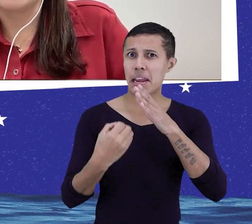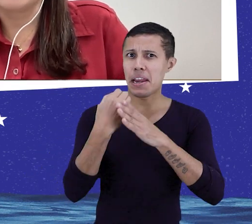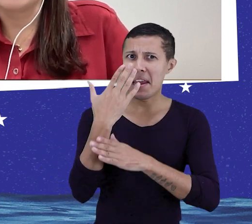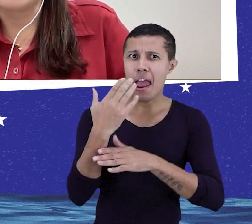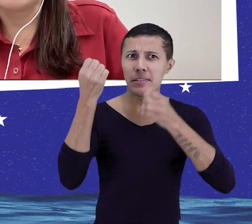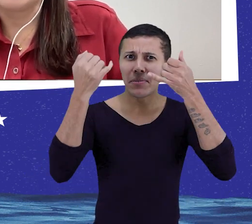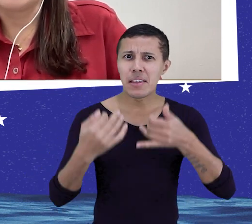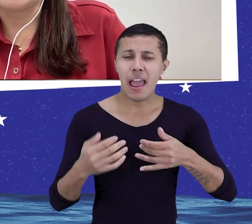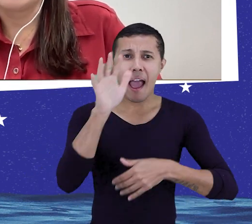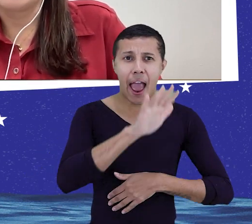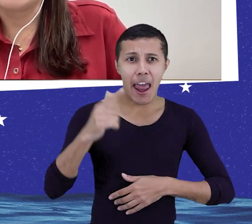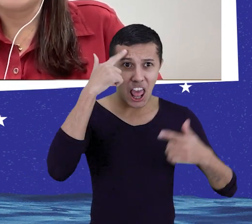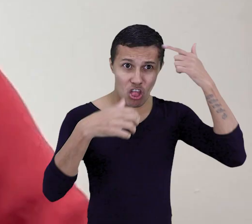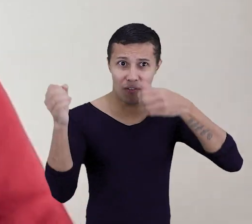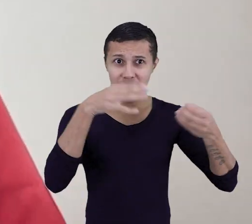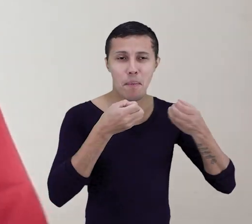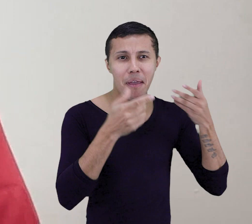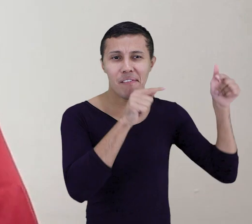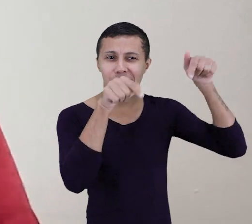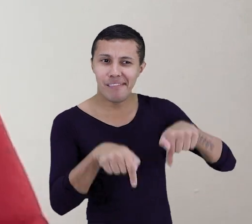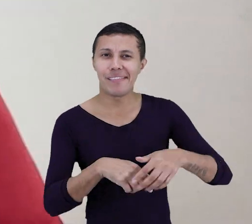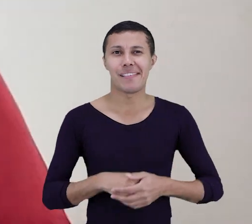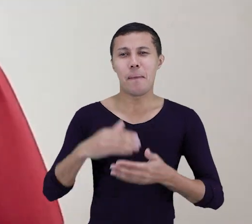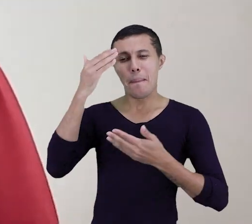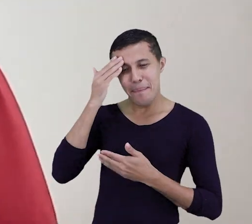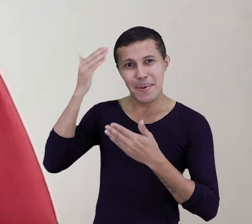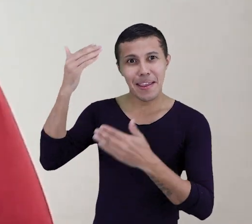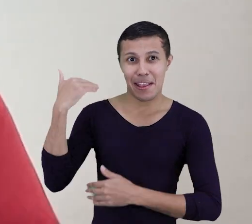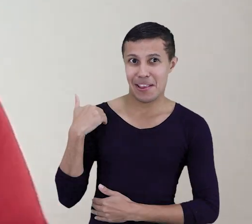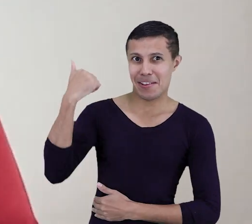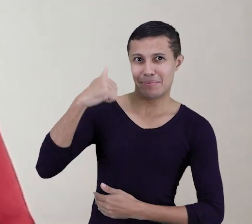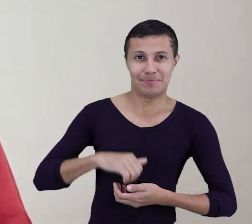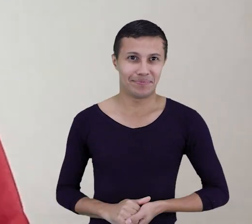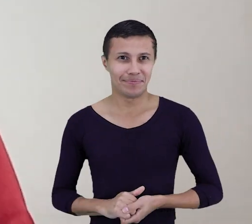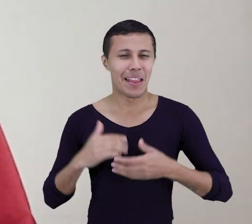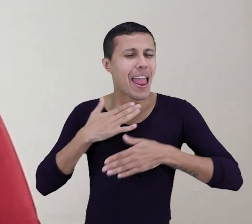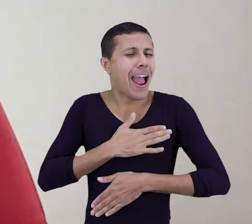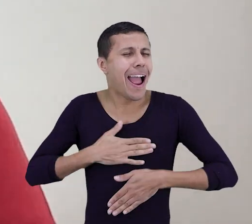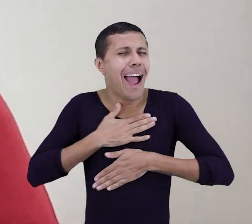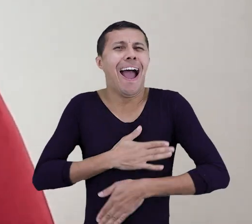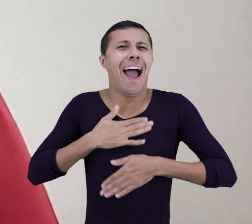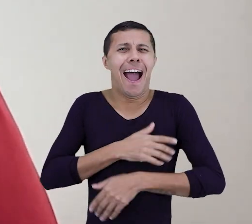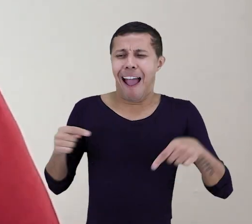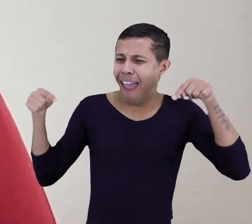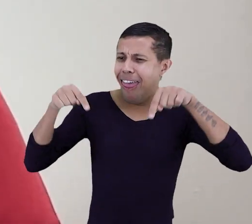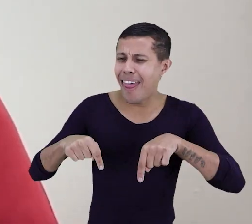aí. Bem-vinda ao Inovar Fora do Eixo. Patrícia, muito obrigada pelo convite. É uma honra estar